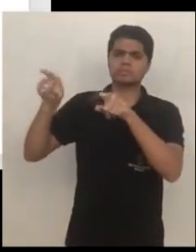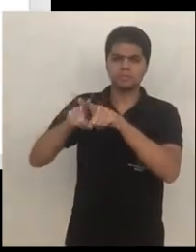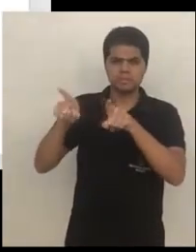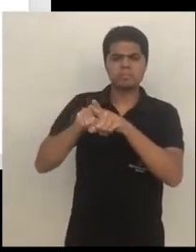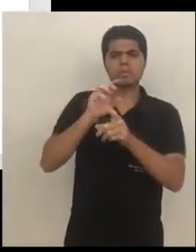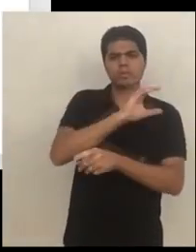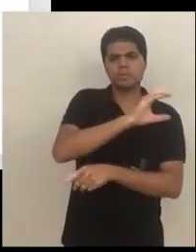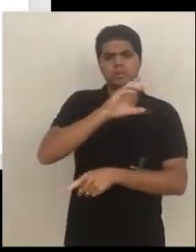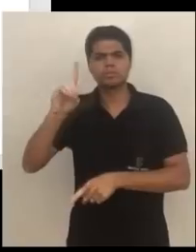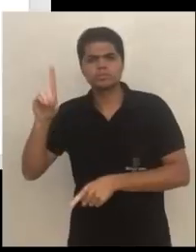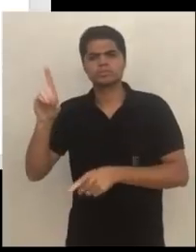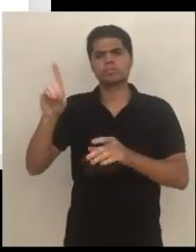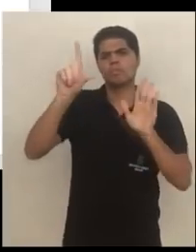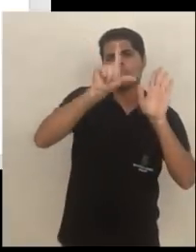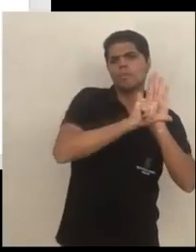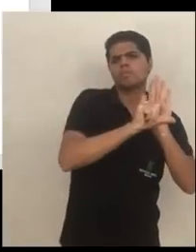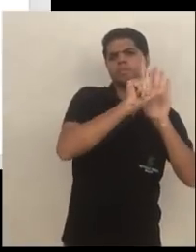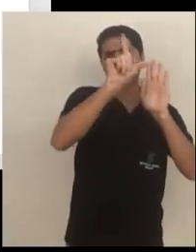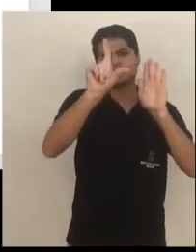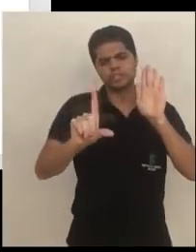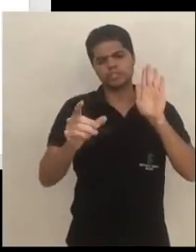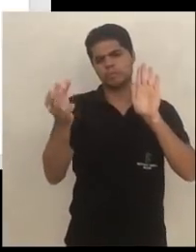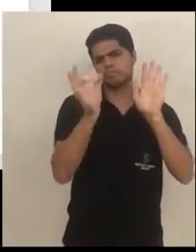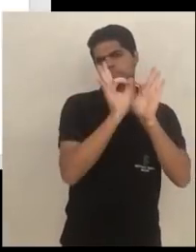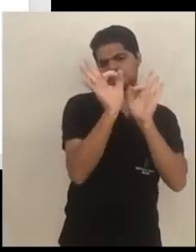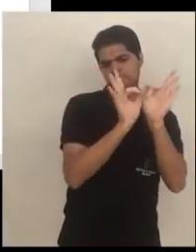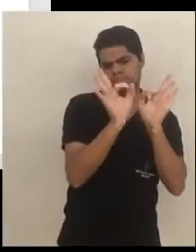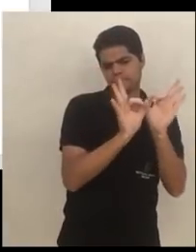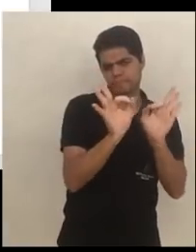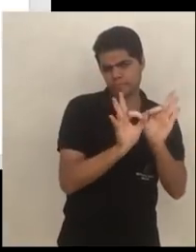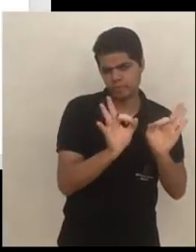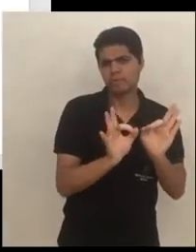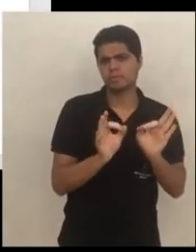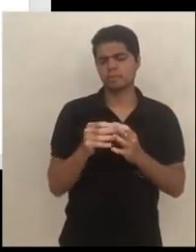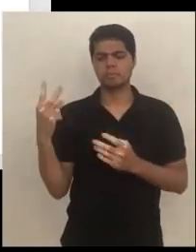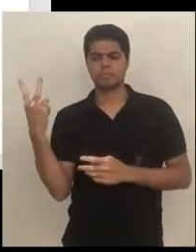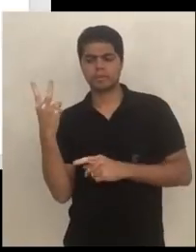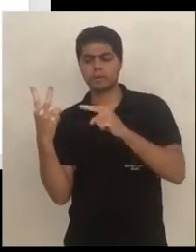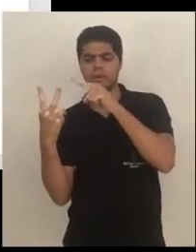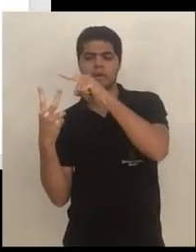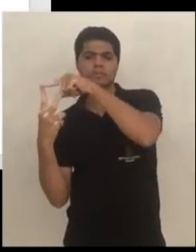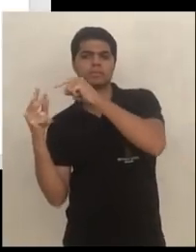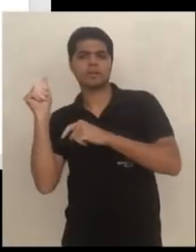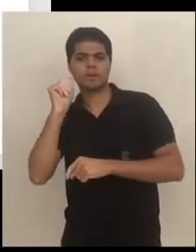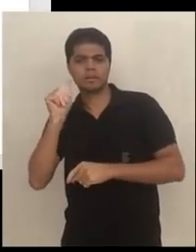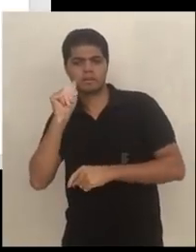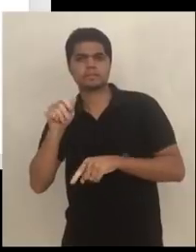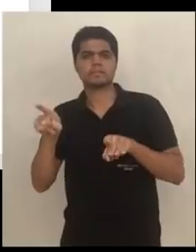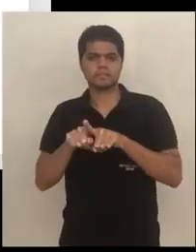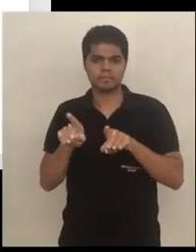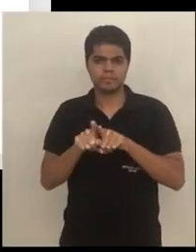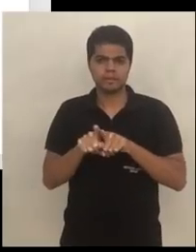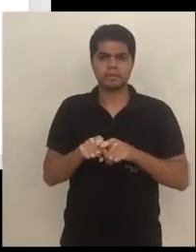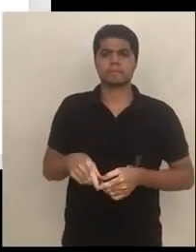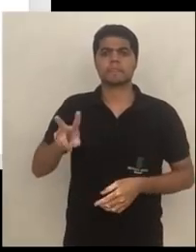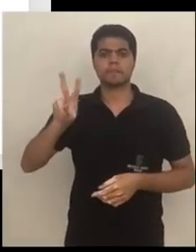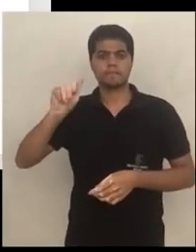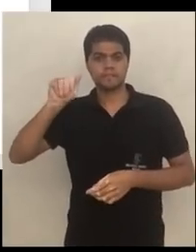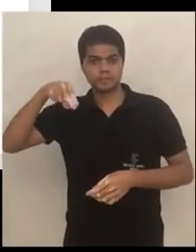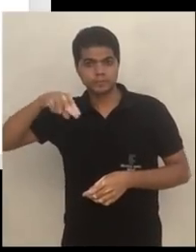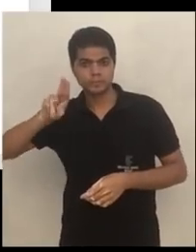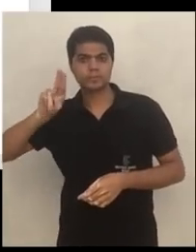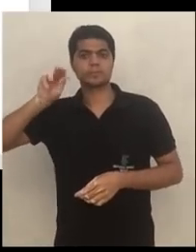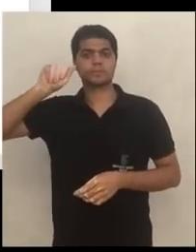toda a parte de legislação que a gente tem hoje da produção orgânica. A Vanusa e a Fátima do MAPA. A Virgínia Lida, que conversou com vocês ontem,